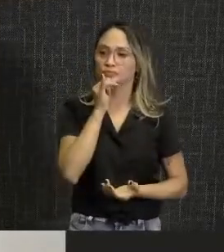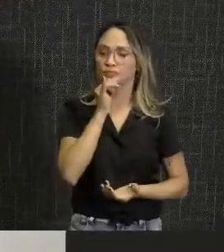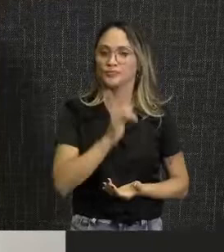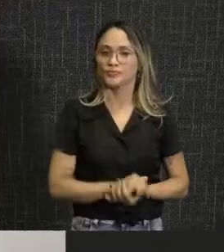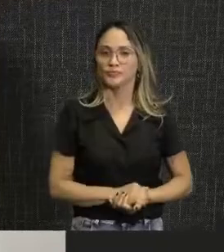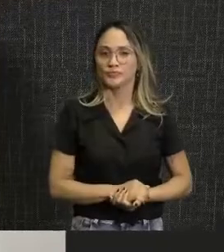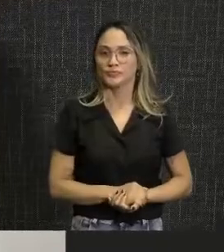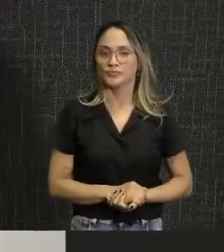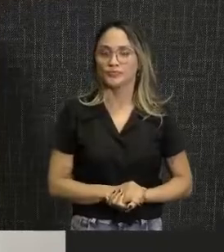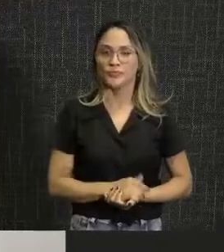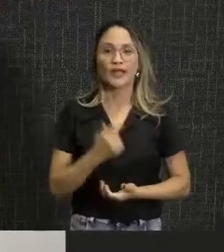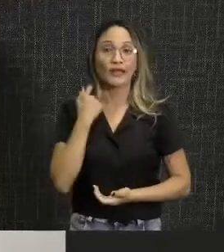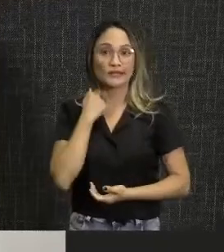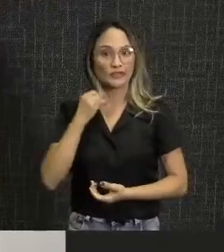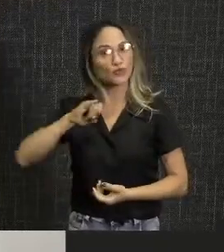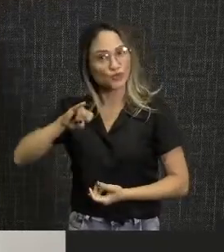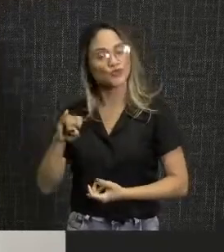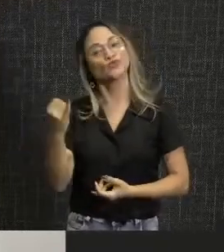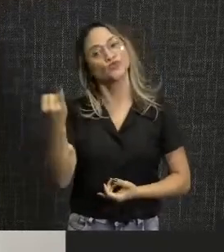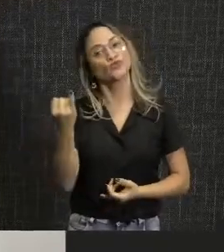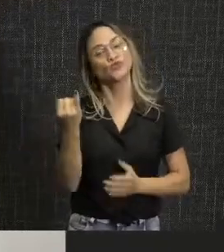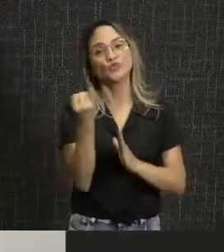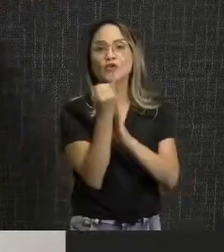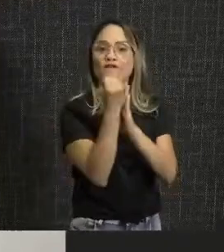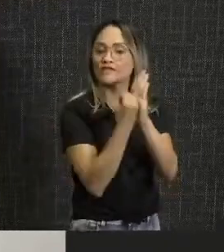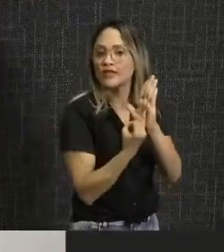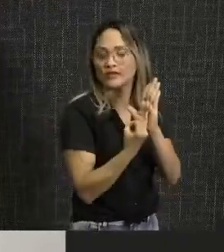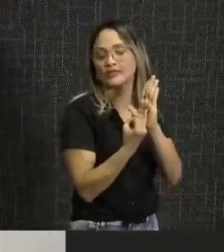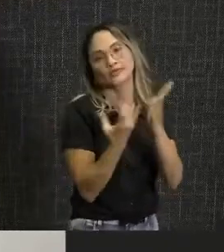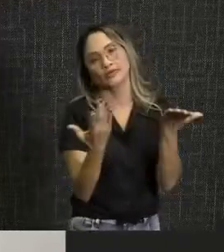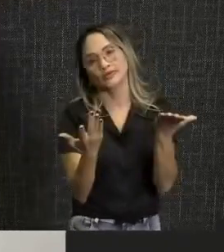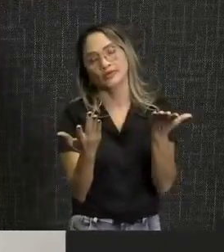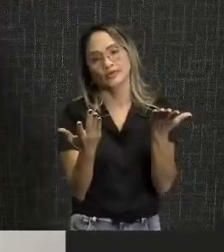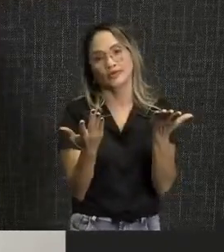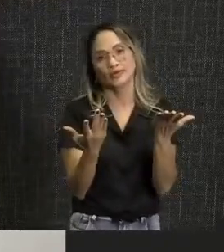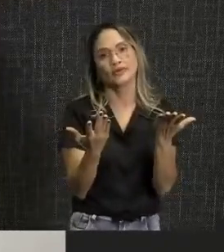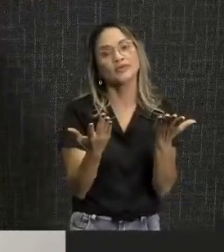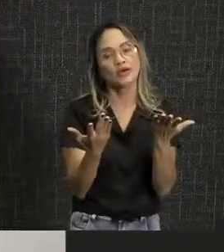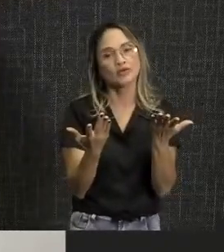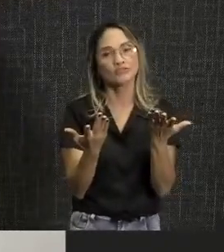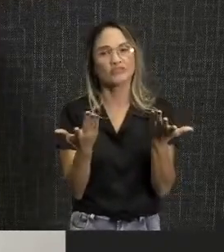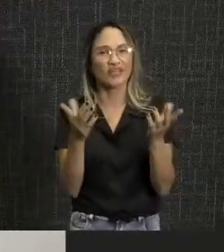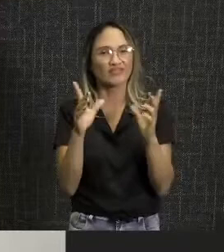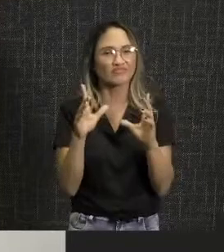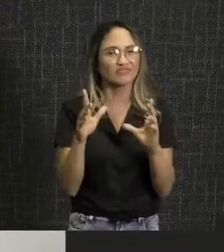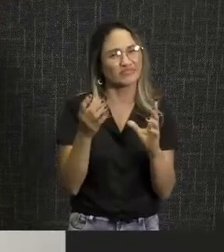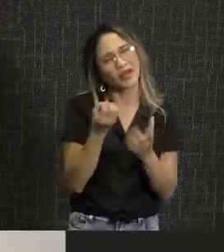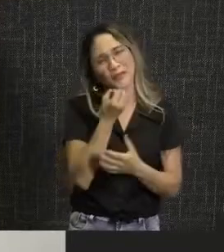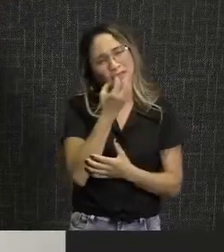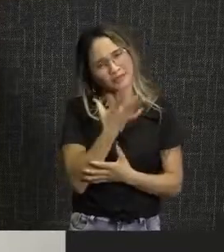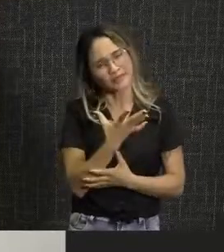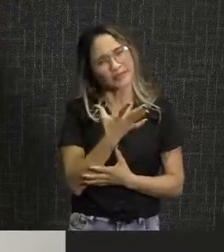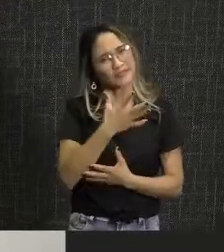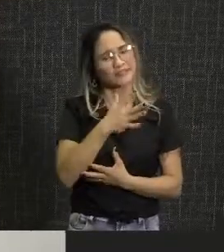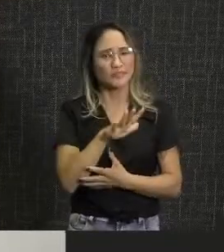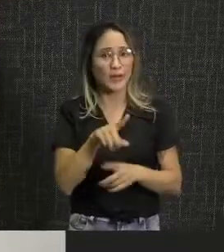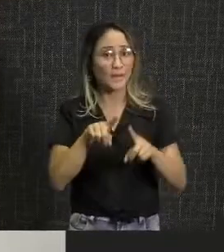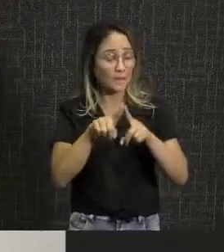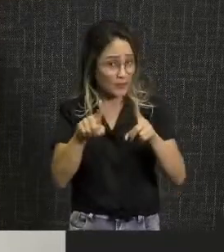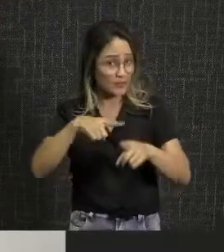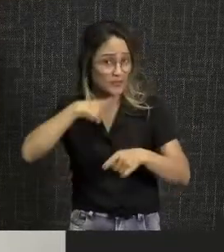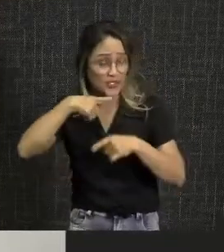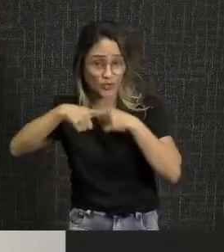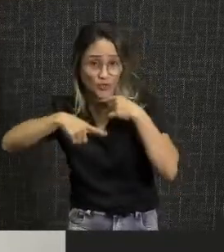de taxas de juros, de inflação, elas são bastante benignas. A dúvida está o que vai